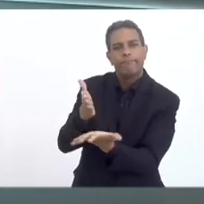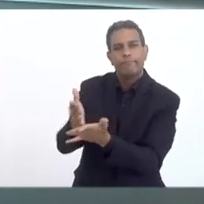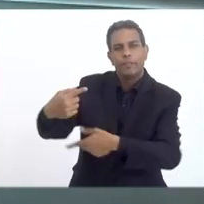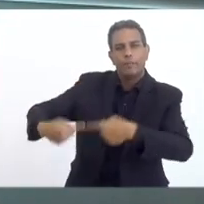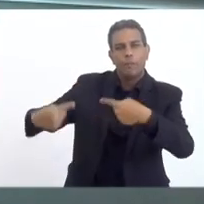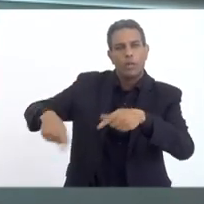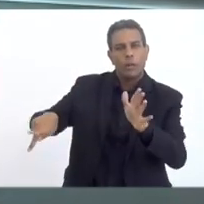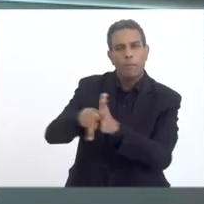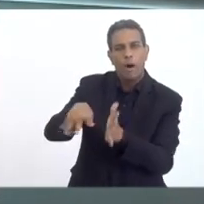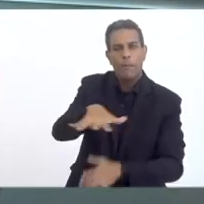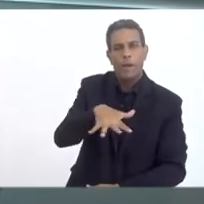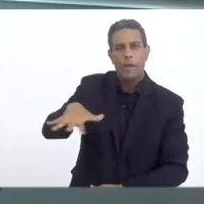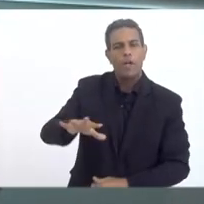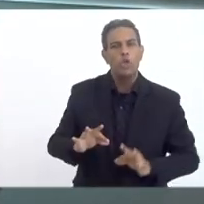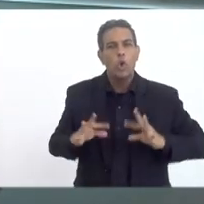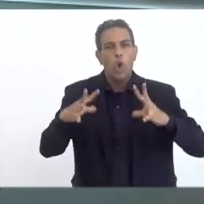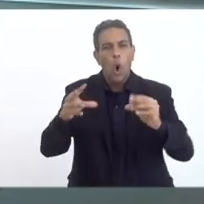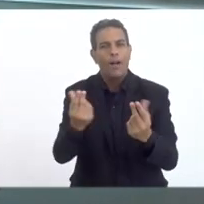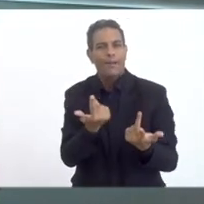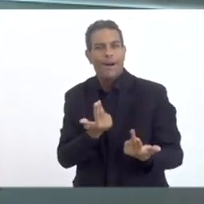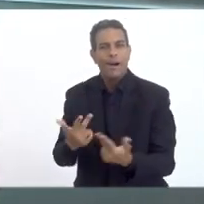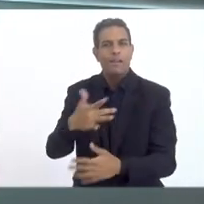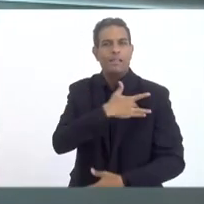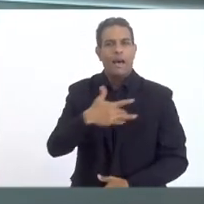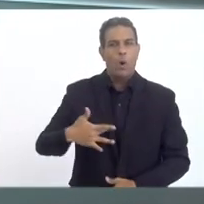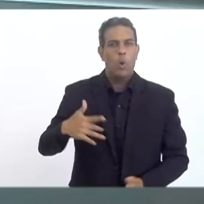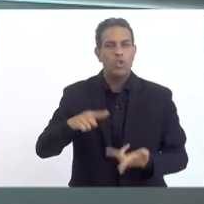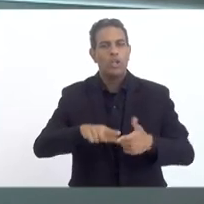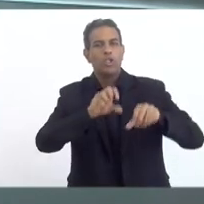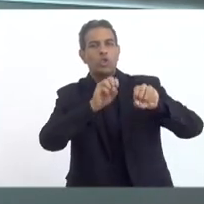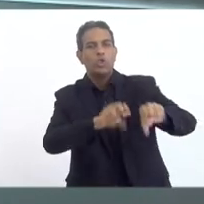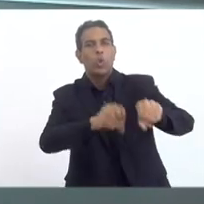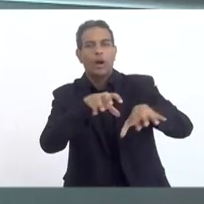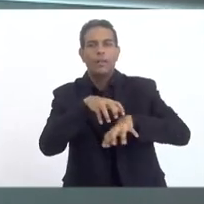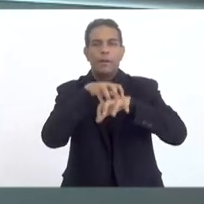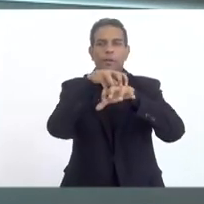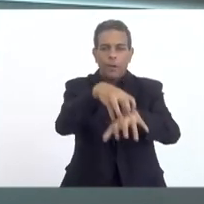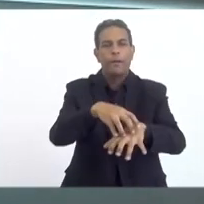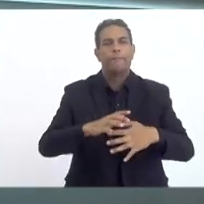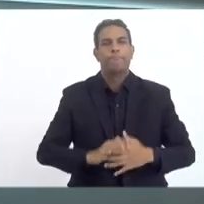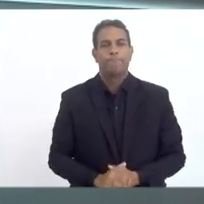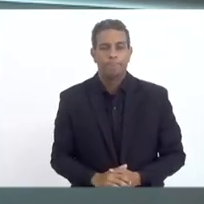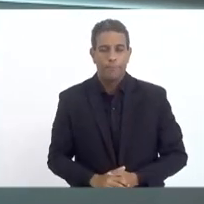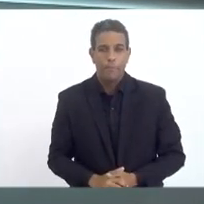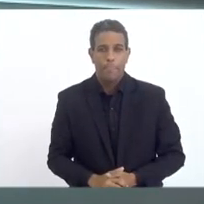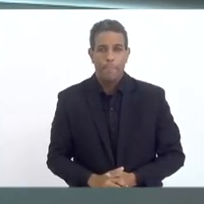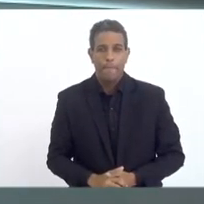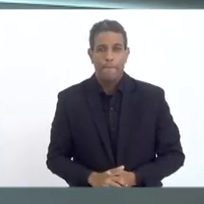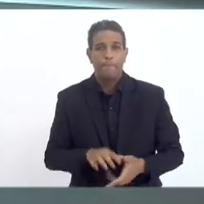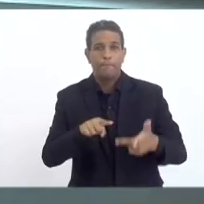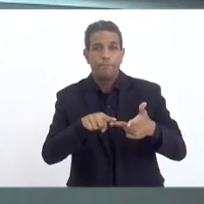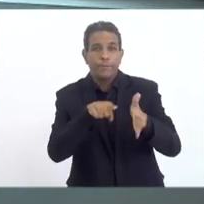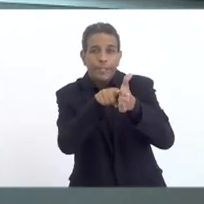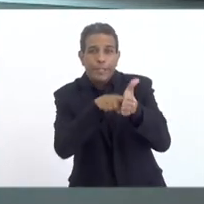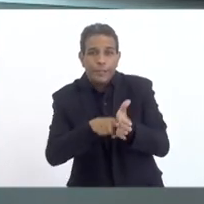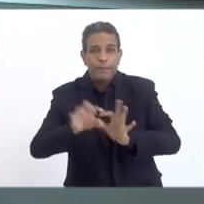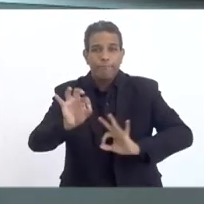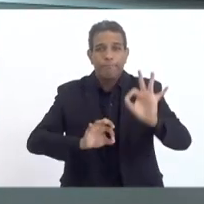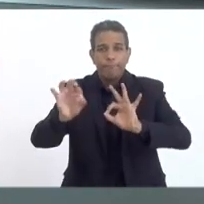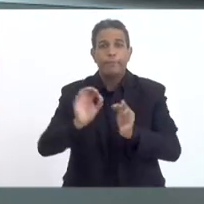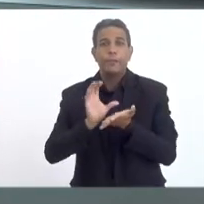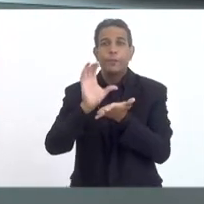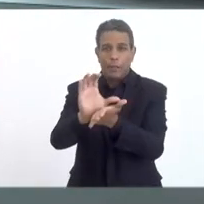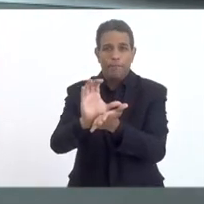políticas públicas, todas elas, saúde, educação, transporte e meio ambiente. Analista de planejamento e